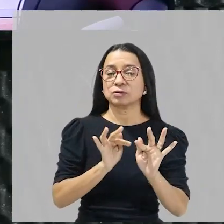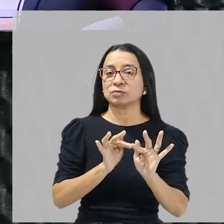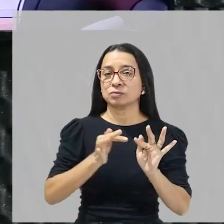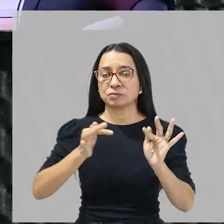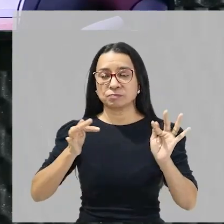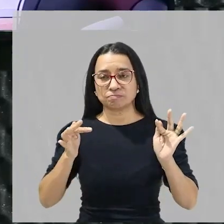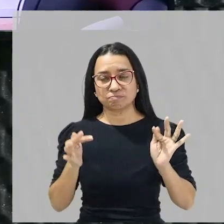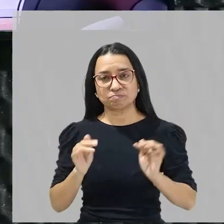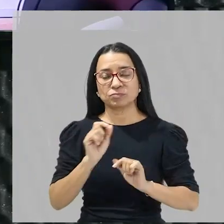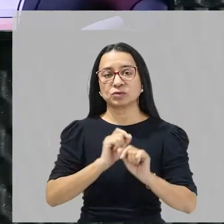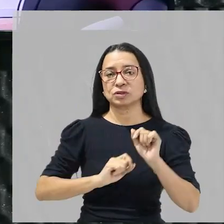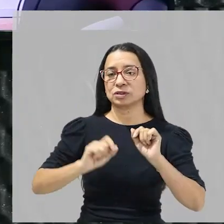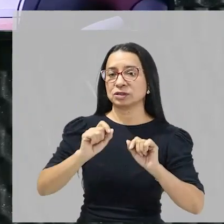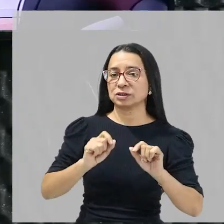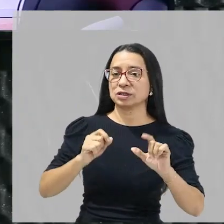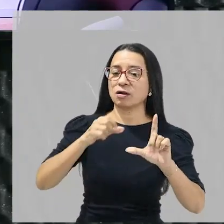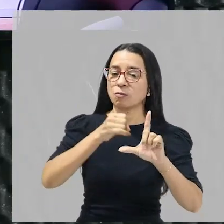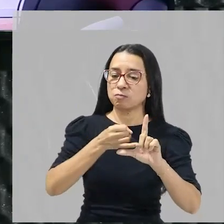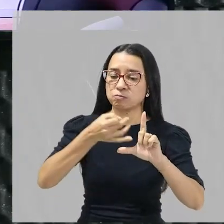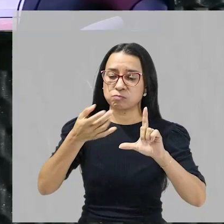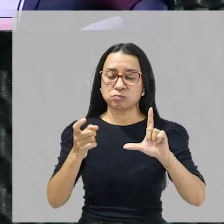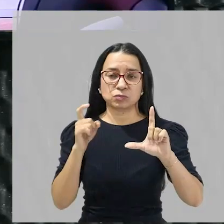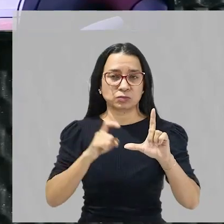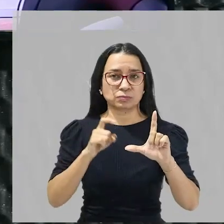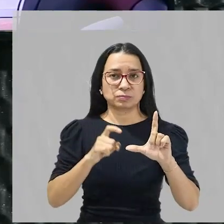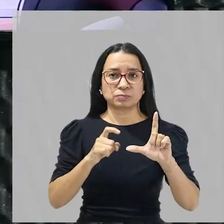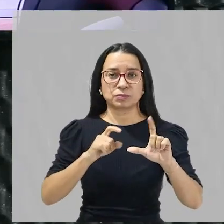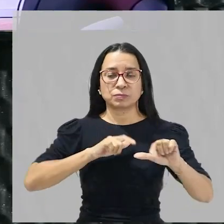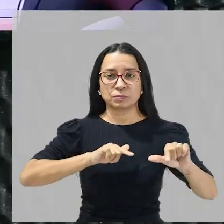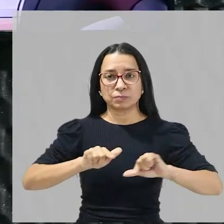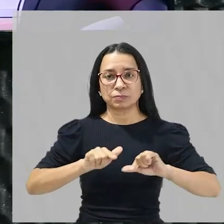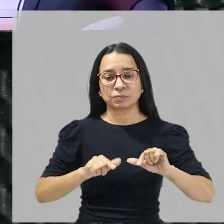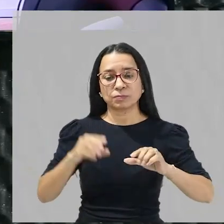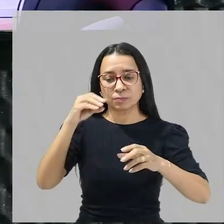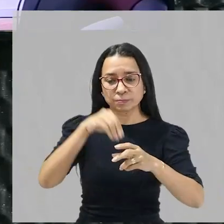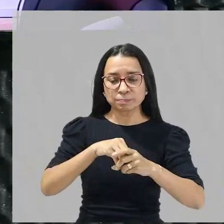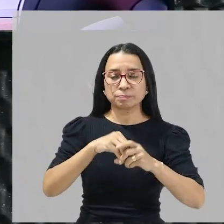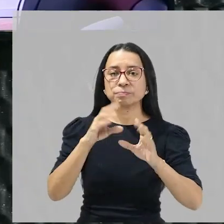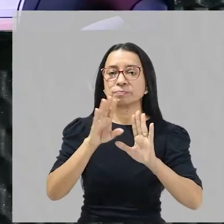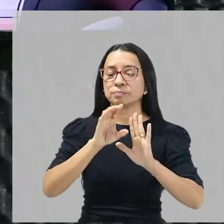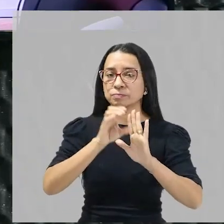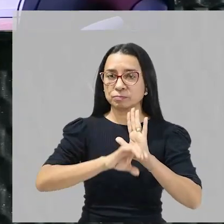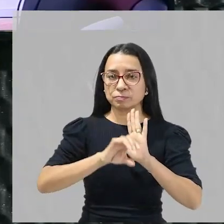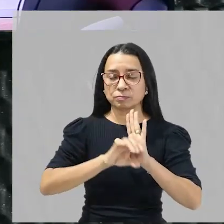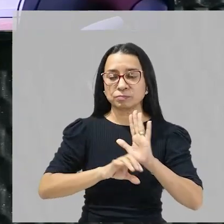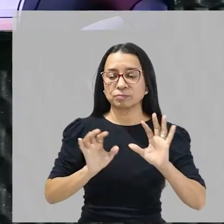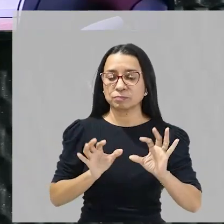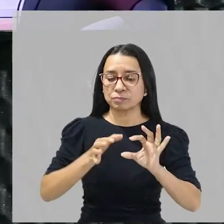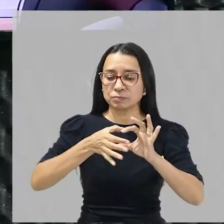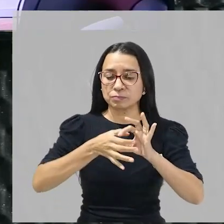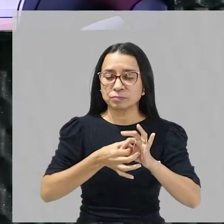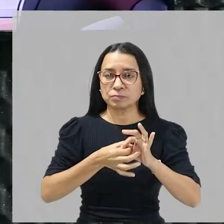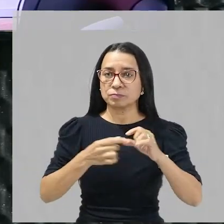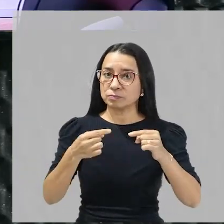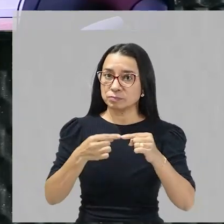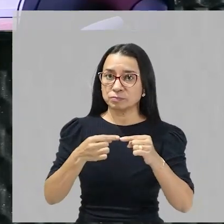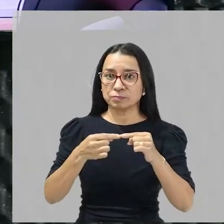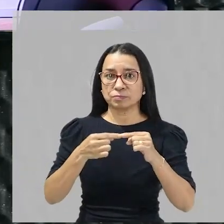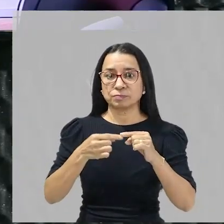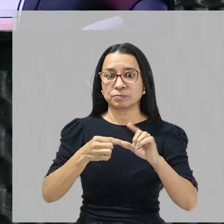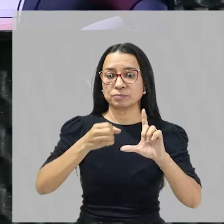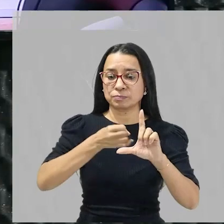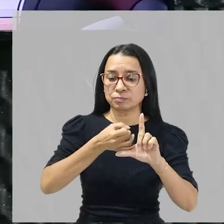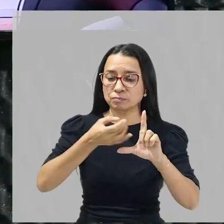Então, aqui a gente vai trabalhar dentro dos conceitos, né, associados ao logaritmo e à própria função